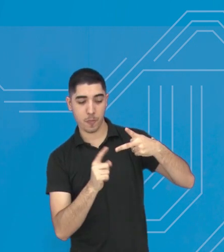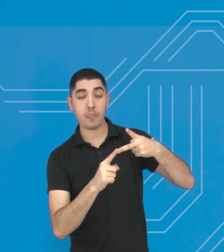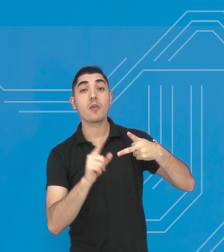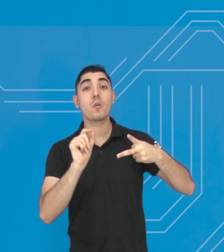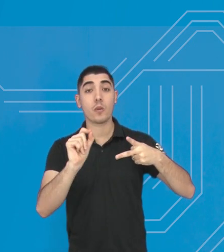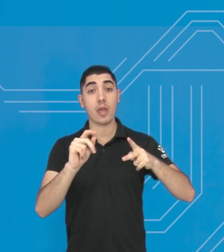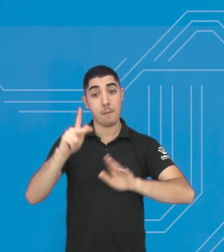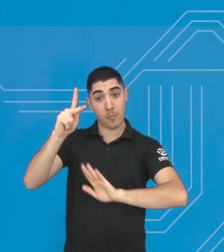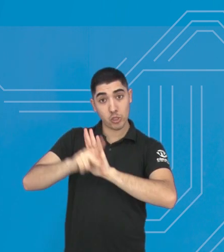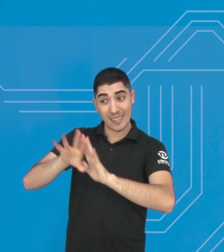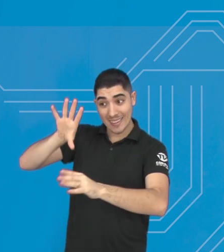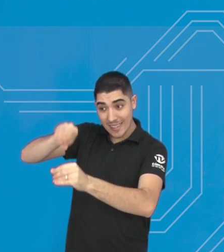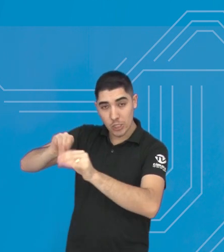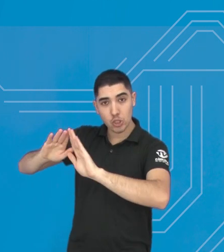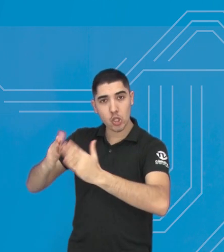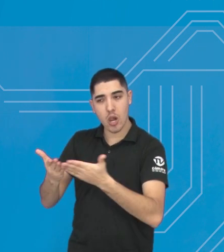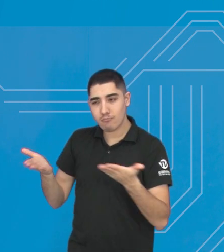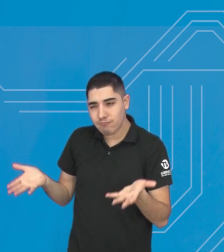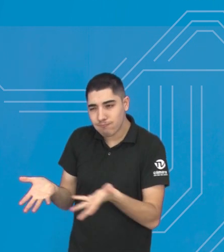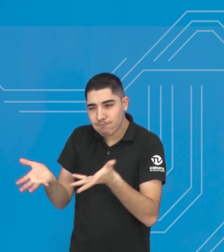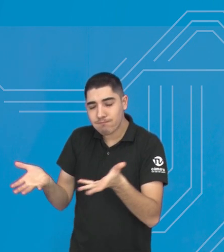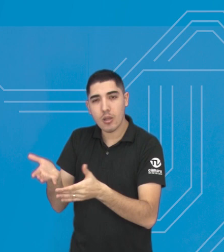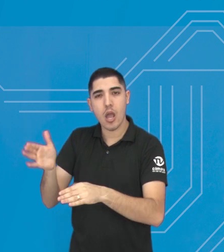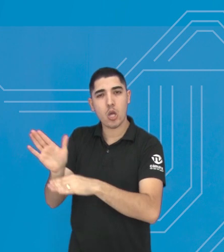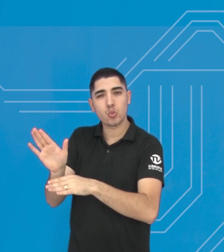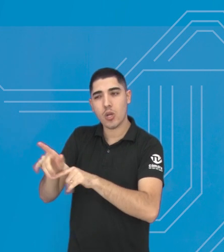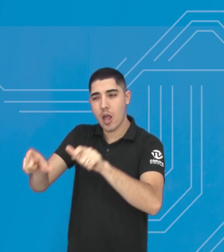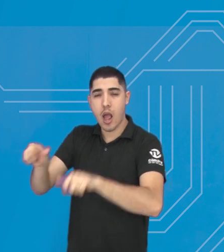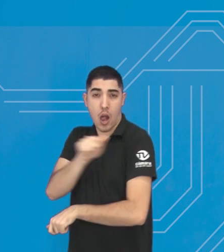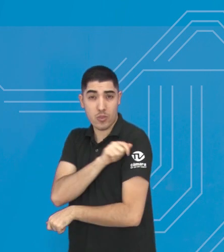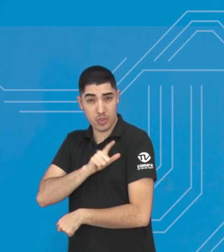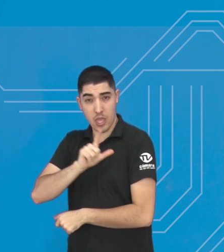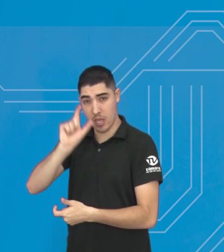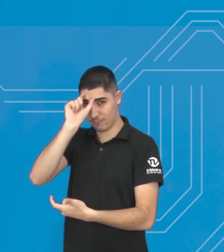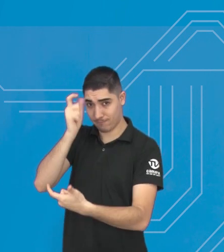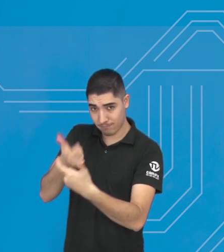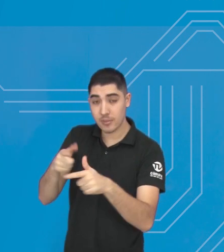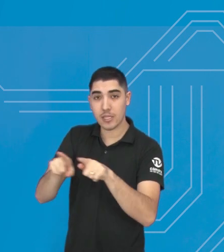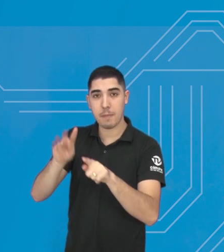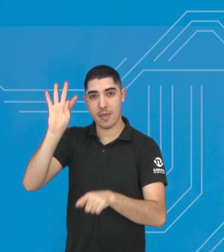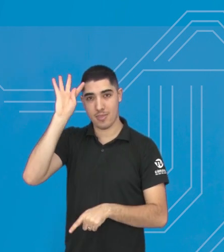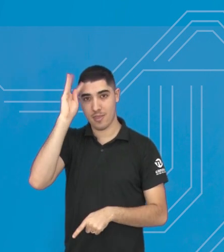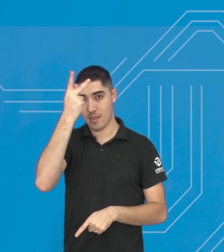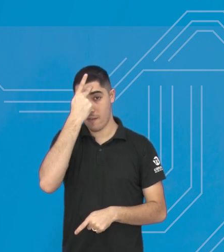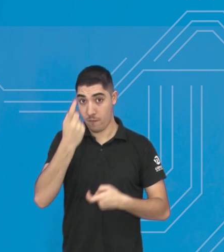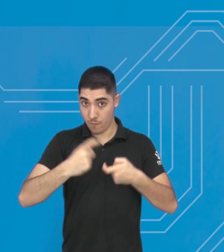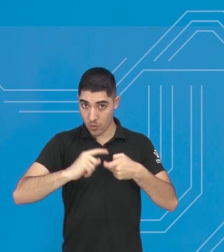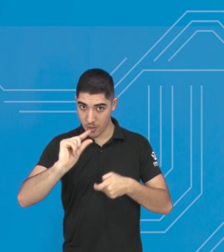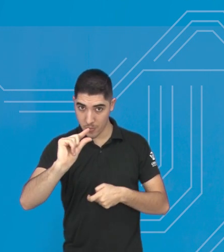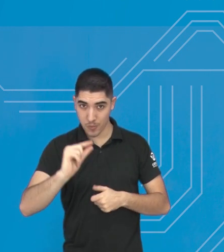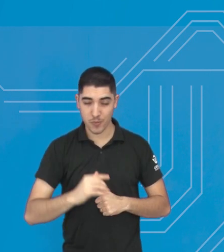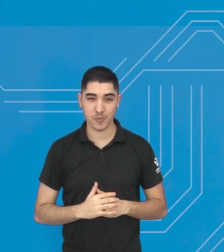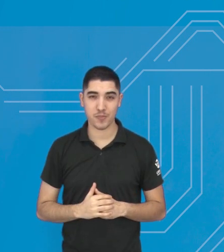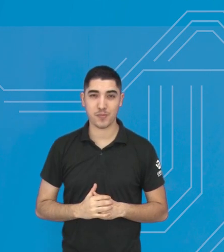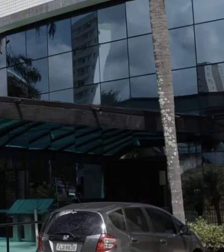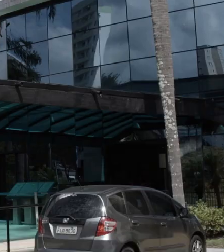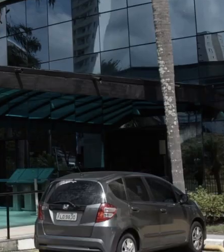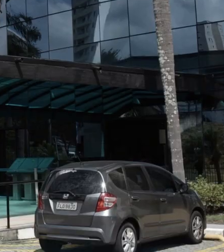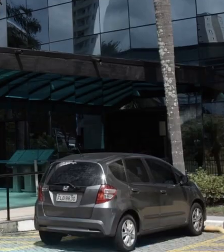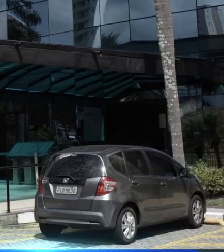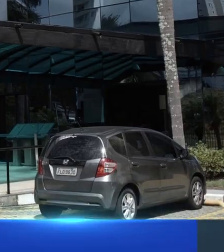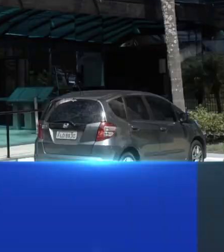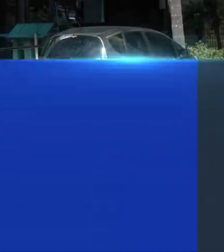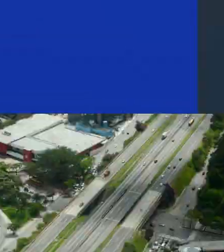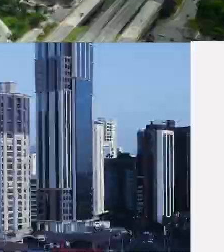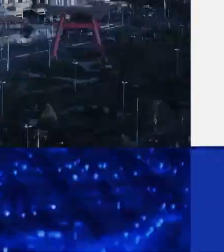outro vai criar um programa nas escolas para ajudar crianças com dislexia e transtorno de atenção. A gente volta já!